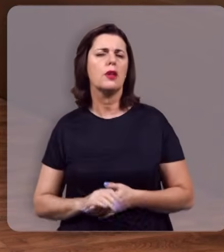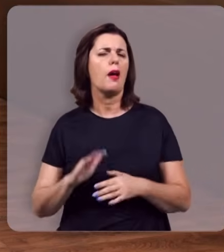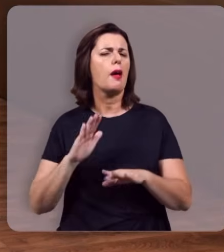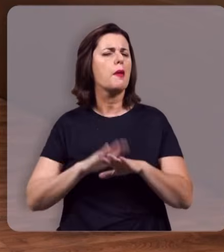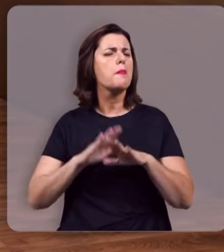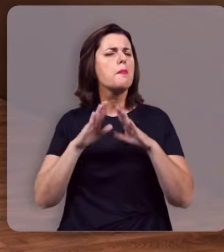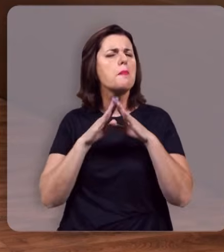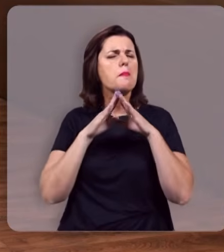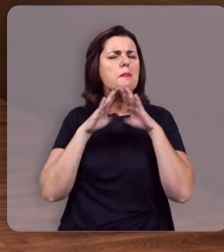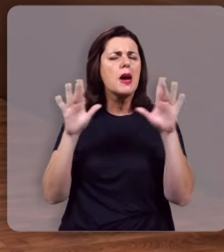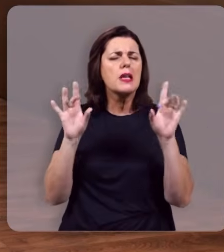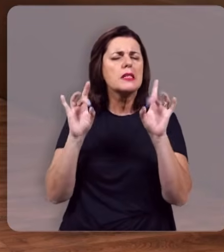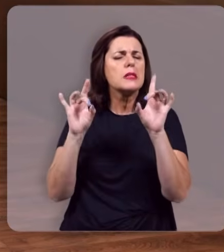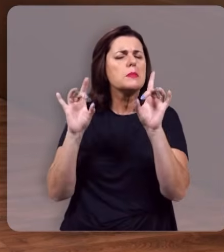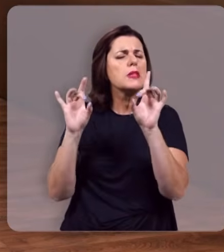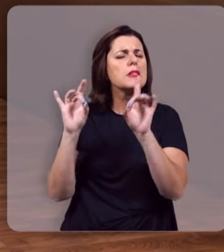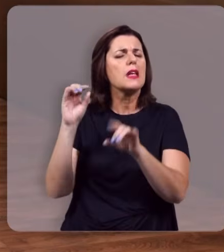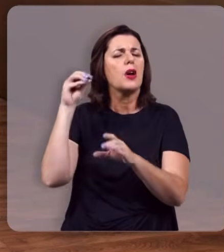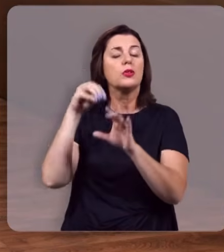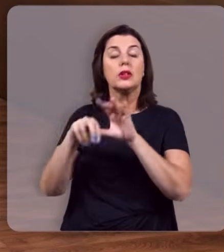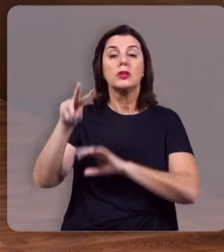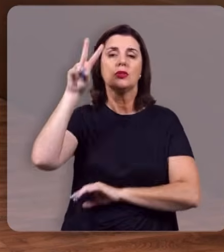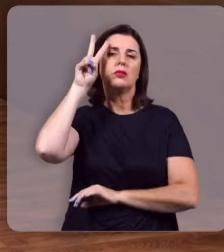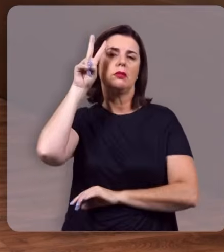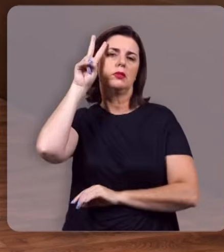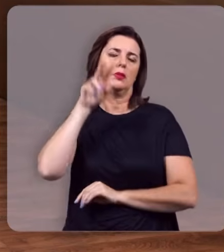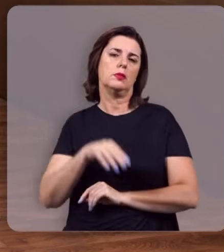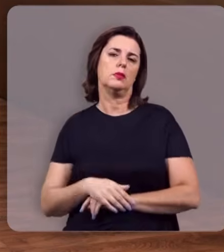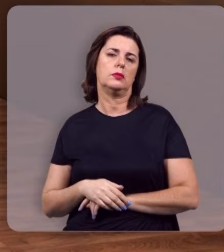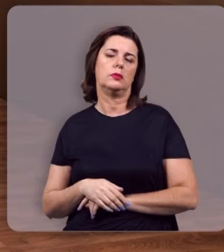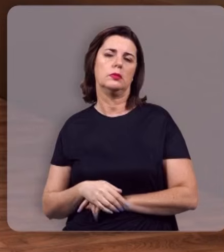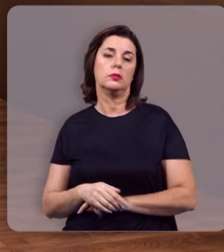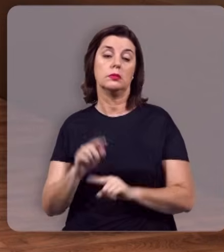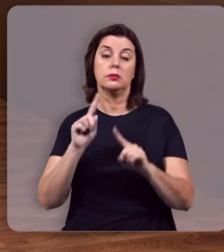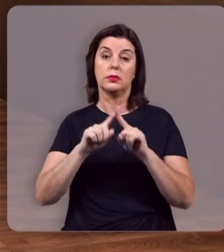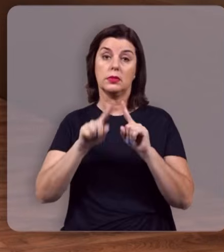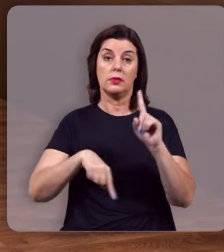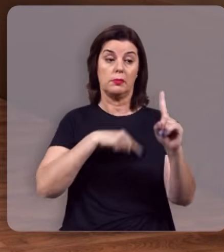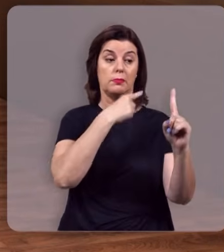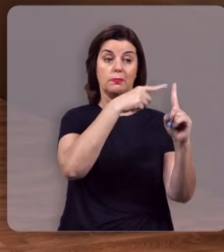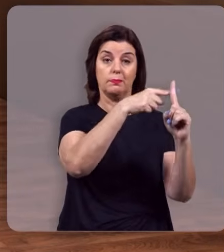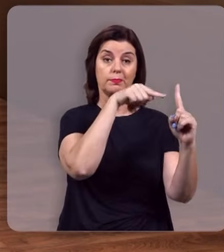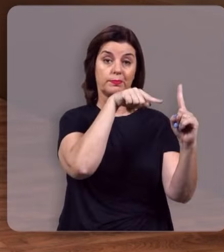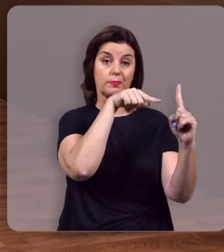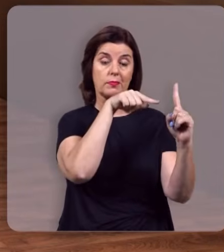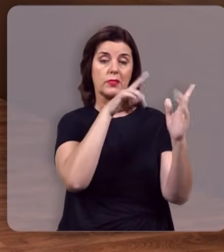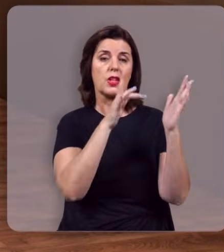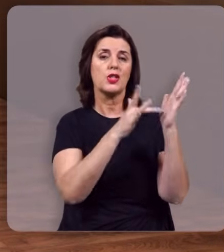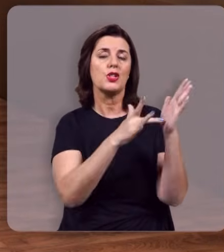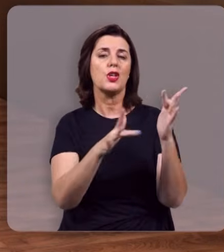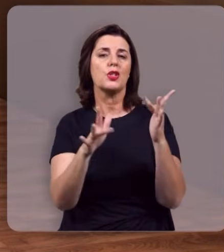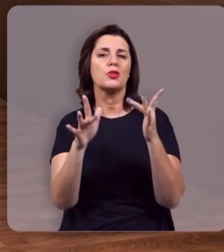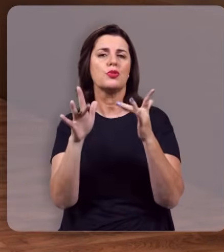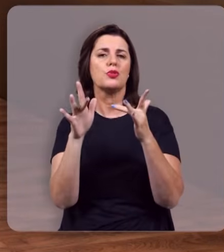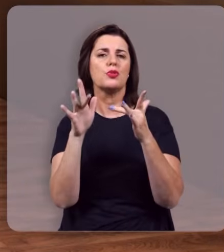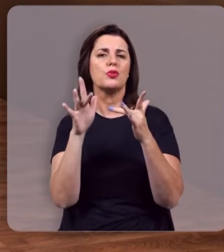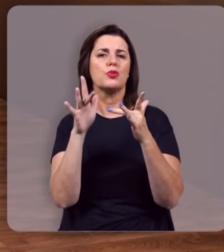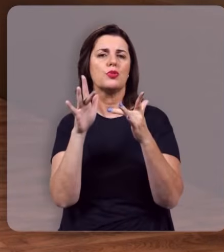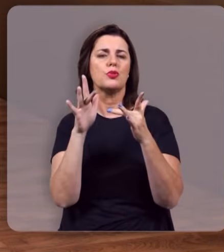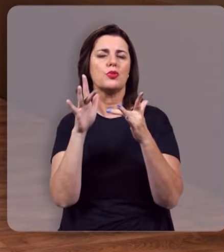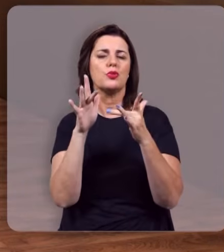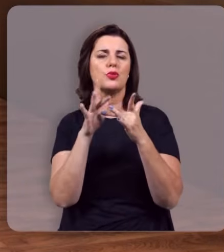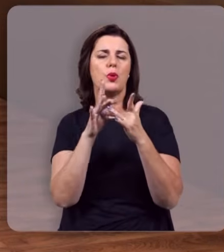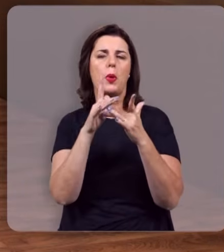mais auspicioso da história, porque foi na cruz que ele abriu